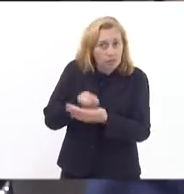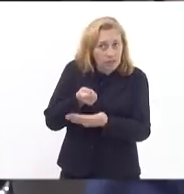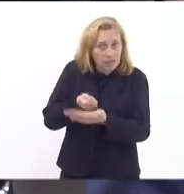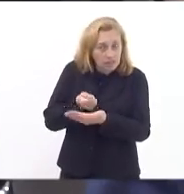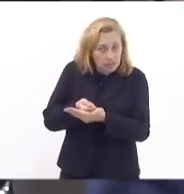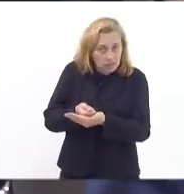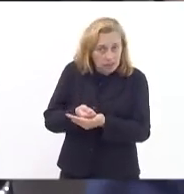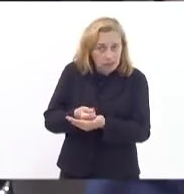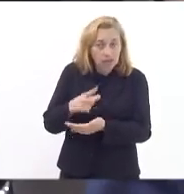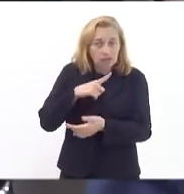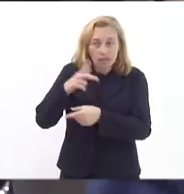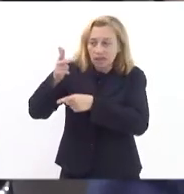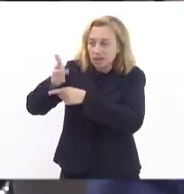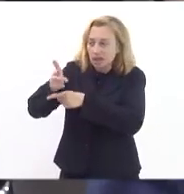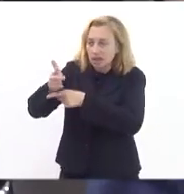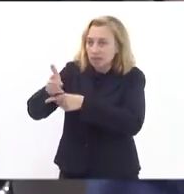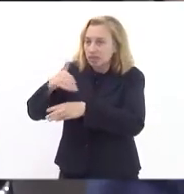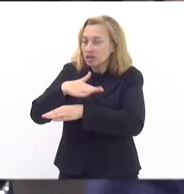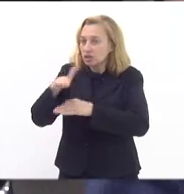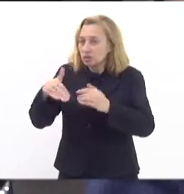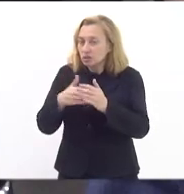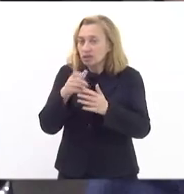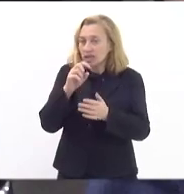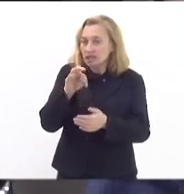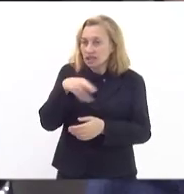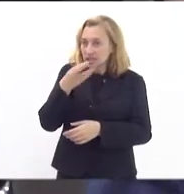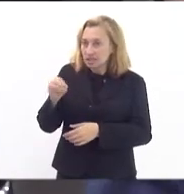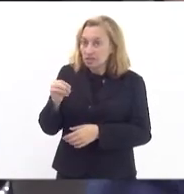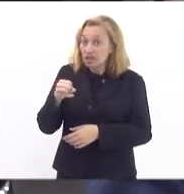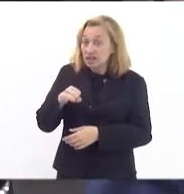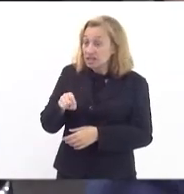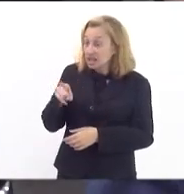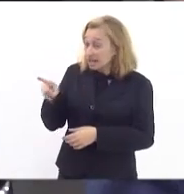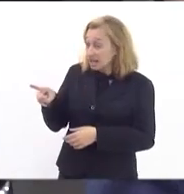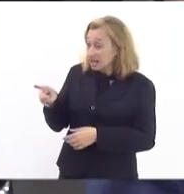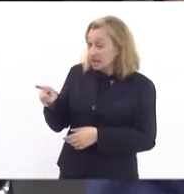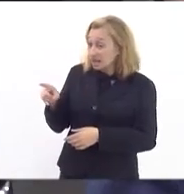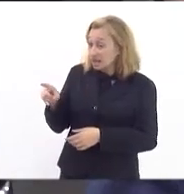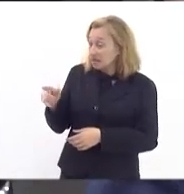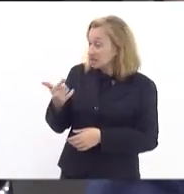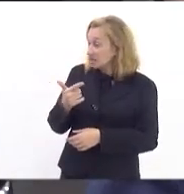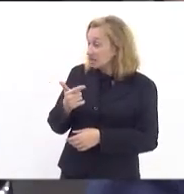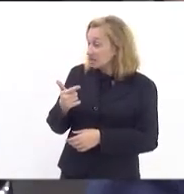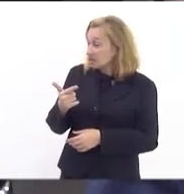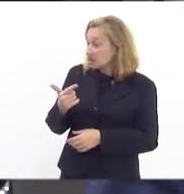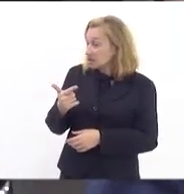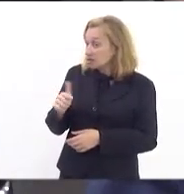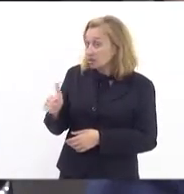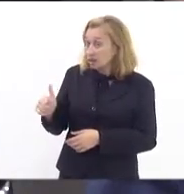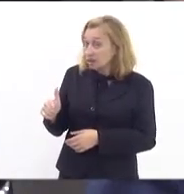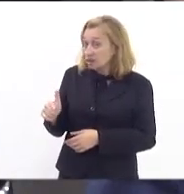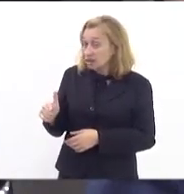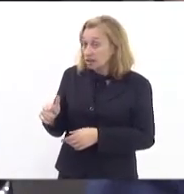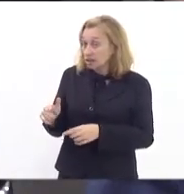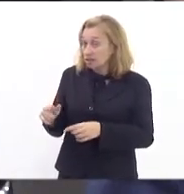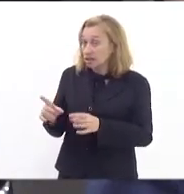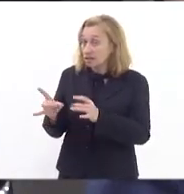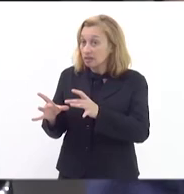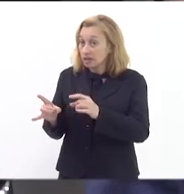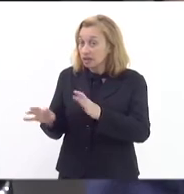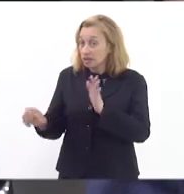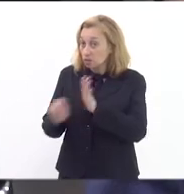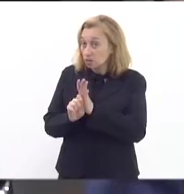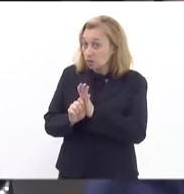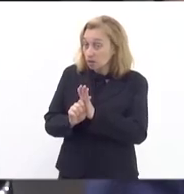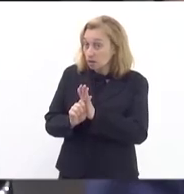pressupõe intercâmbio em todas as estações se aquelas salta ele ficou tem uma vendendo droga